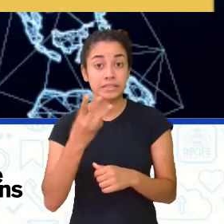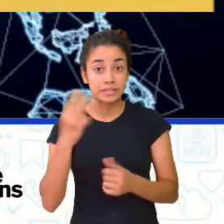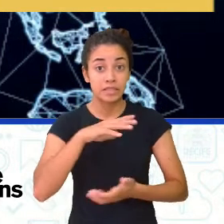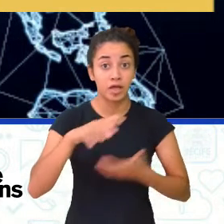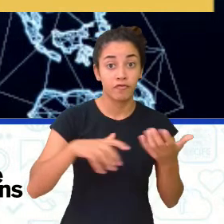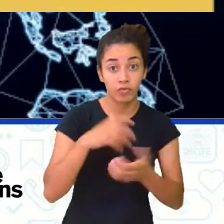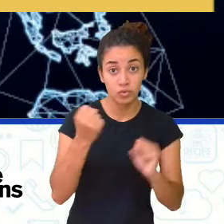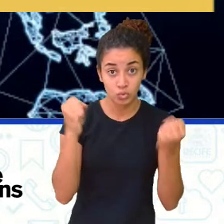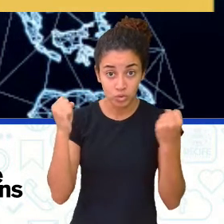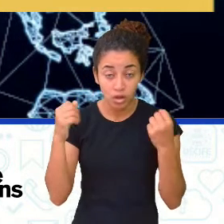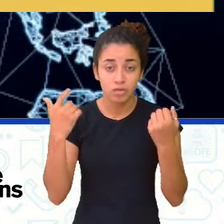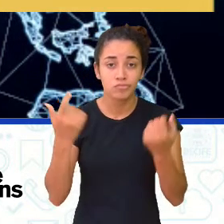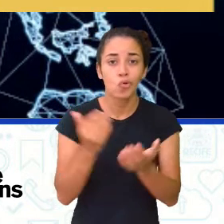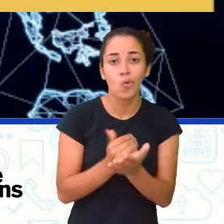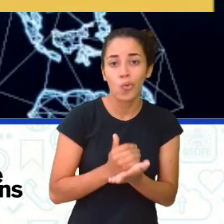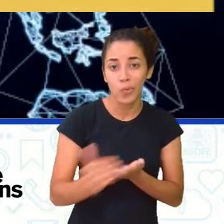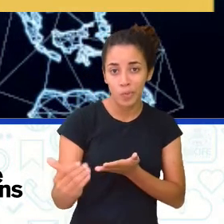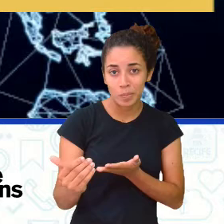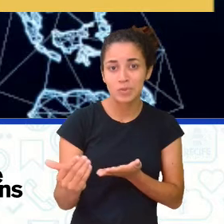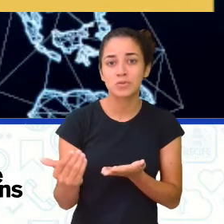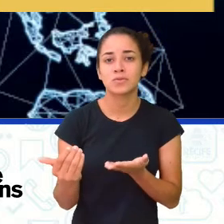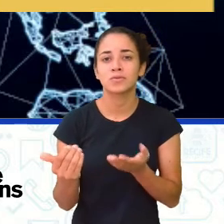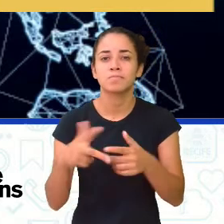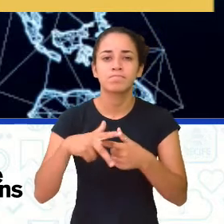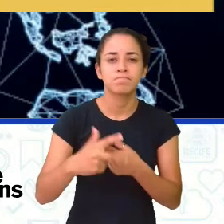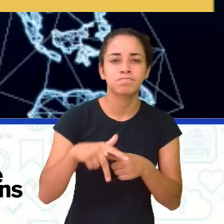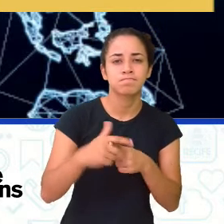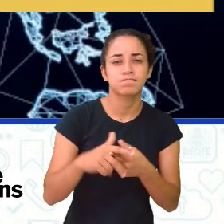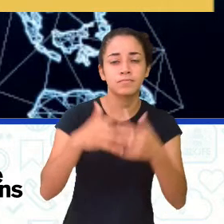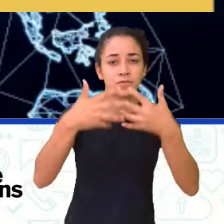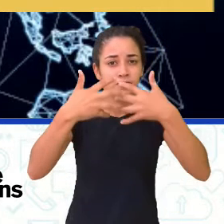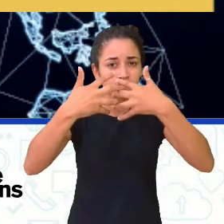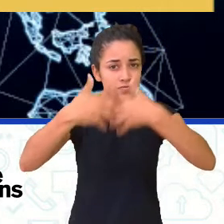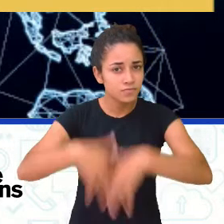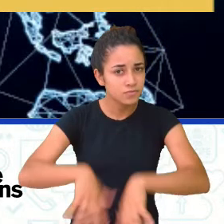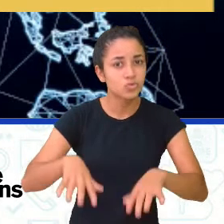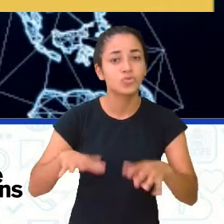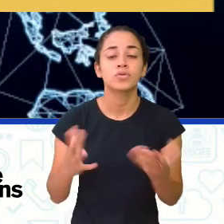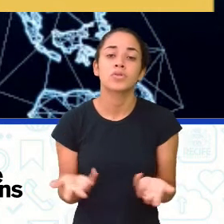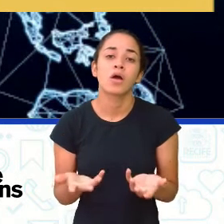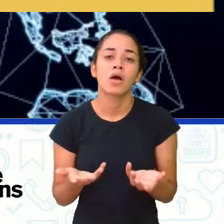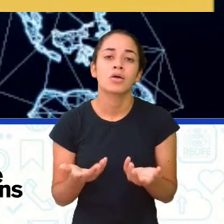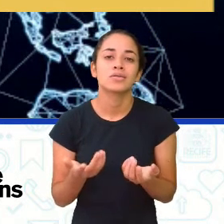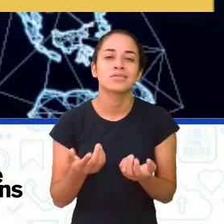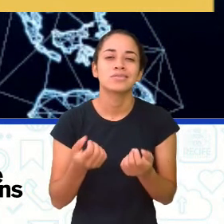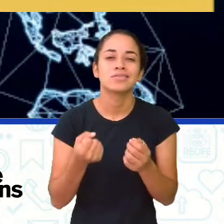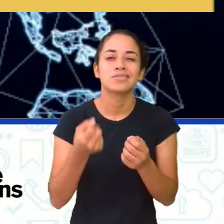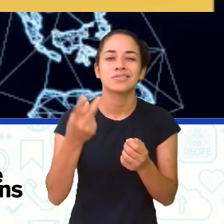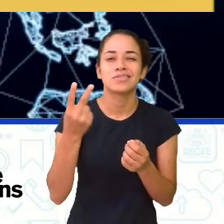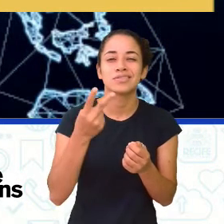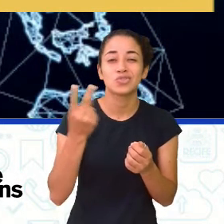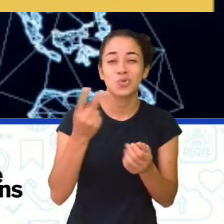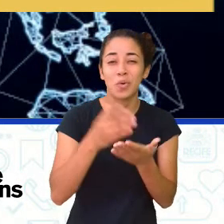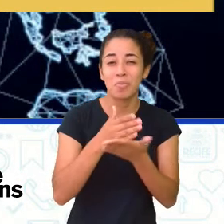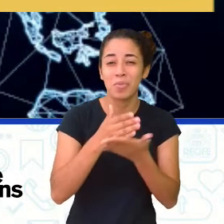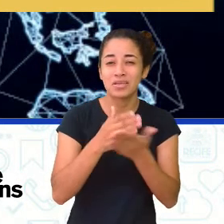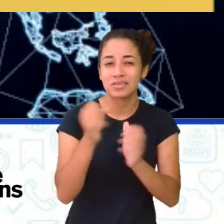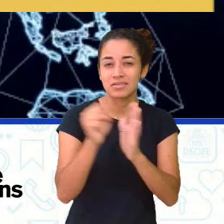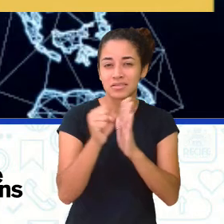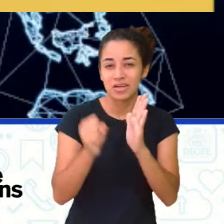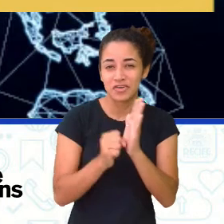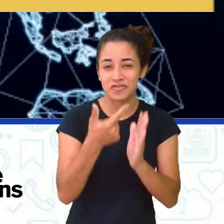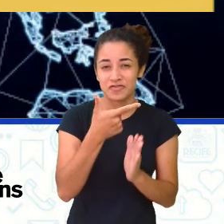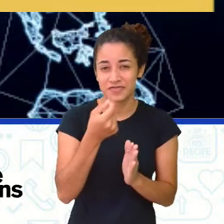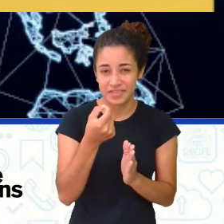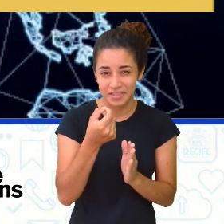industrial, começou a funcionar na segunda metade do século XX, principalmente a